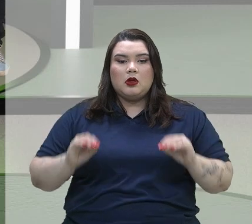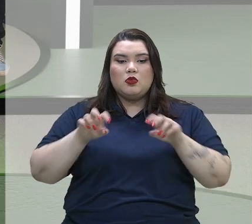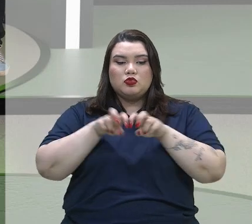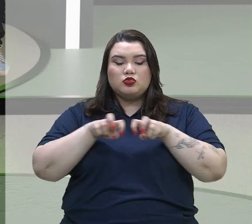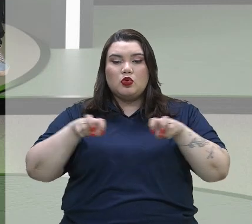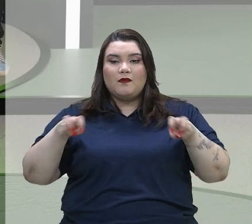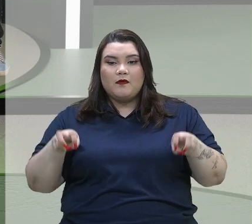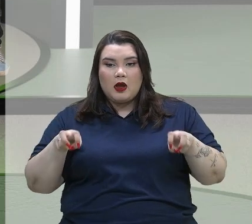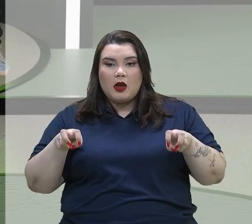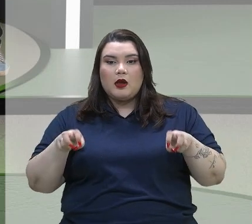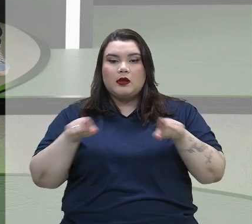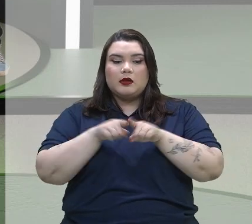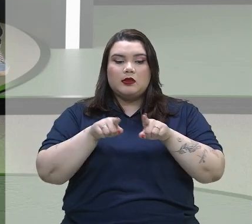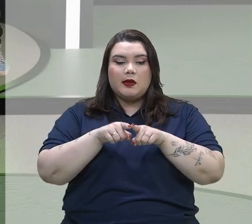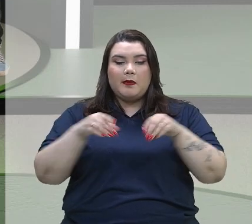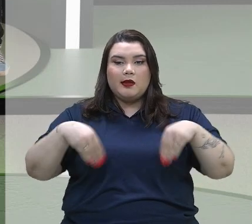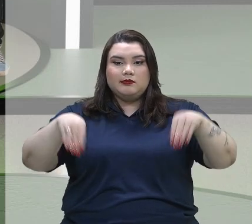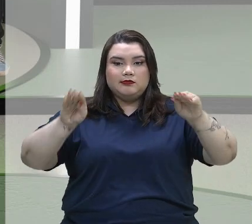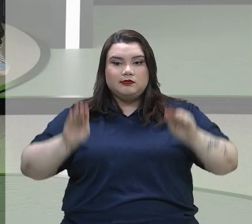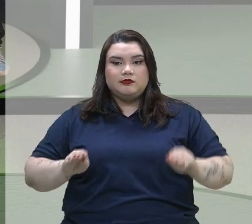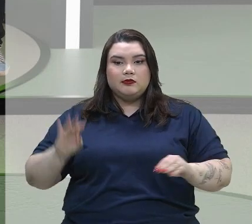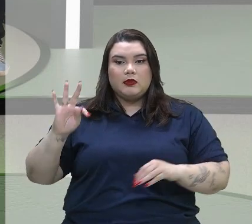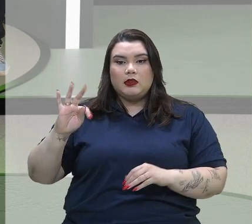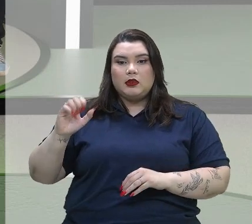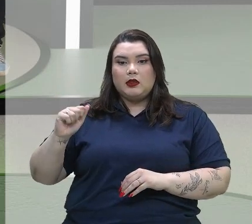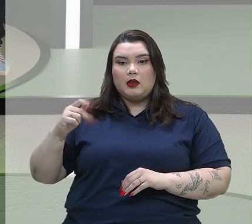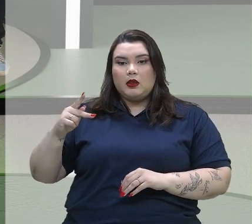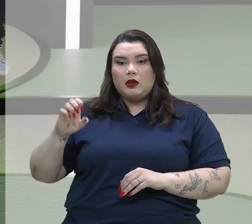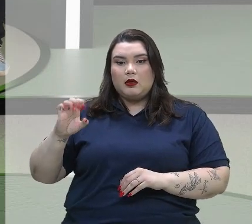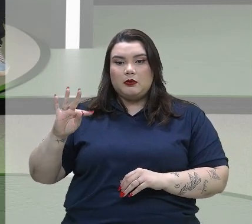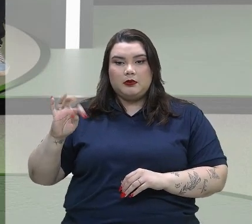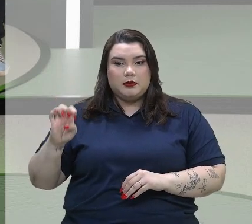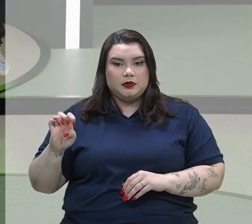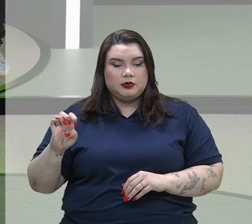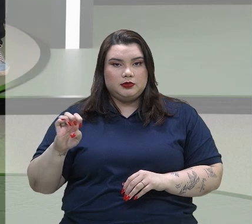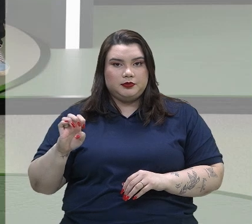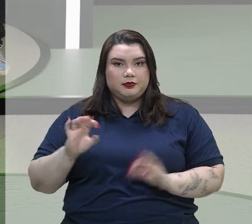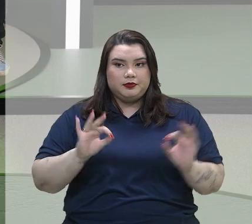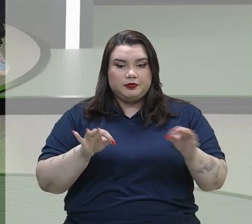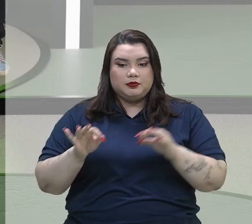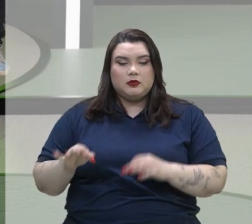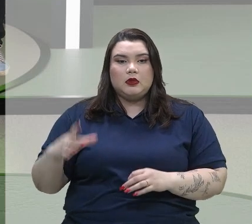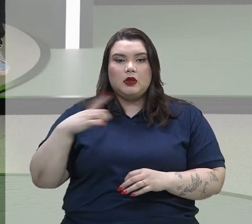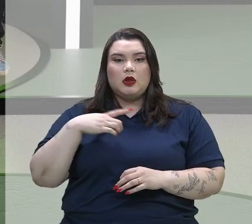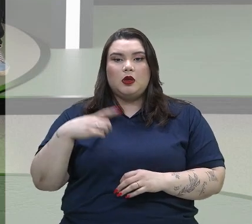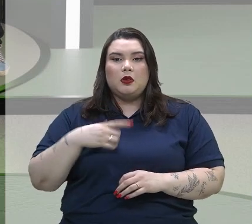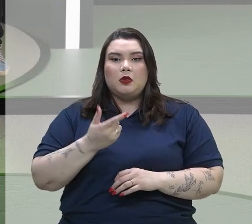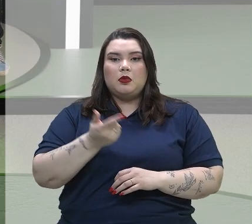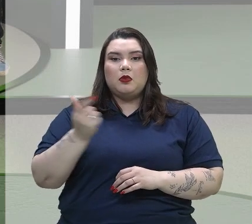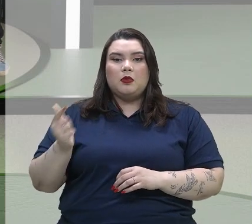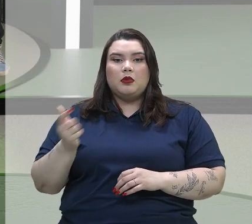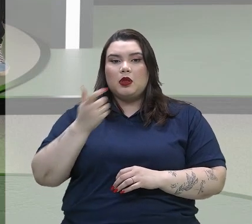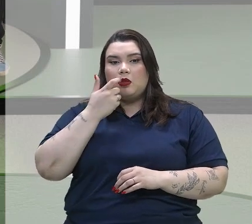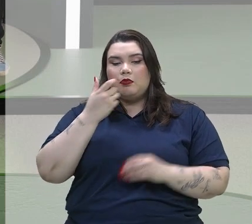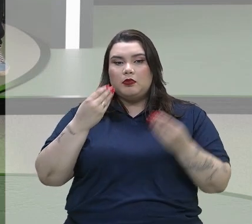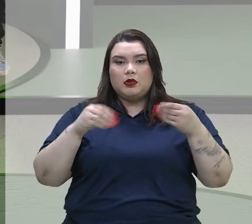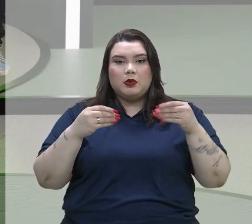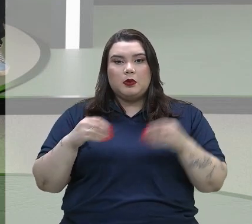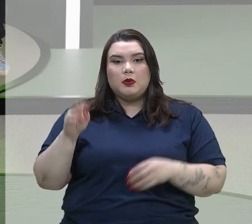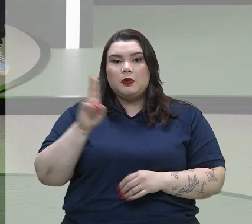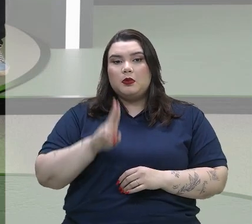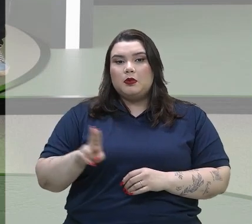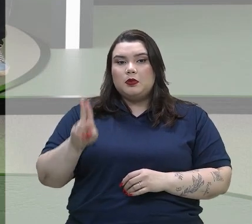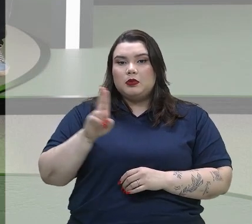estofamentos e tapetes. Além desse, nós temos também o plástico, o uso